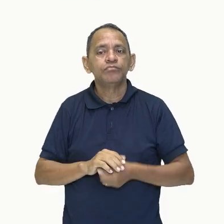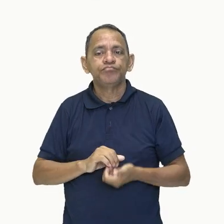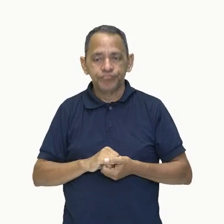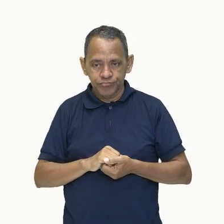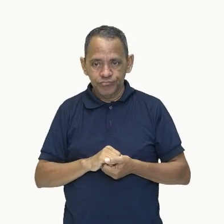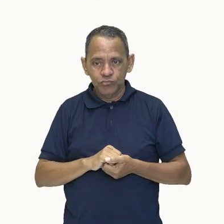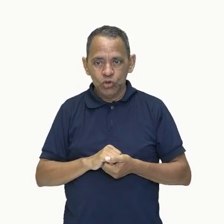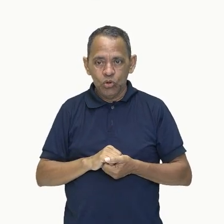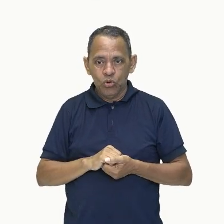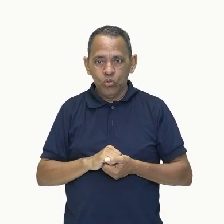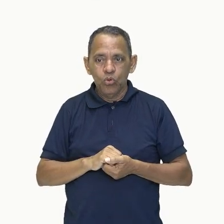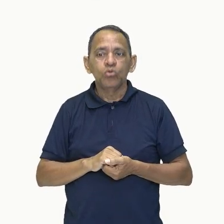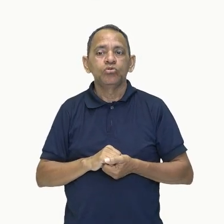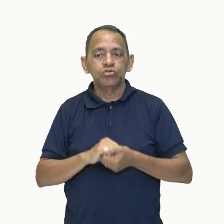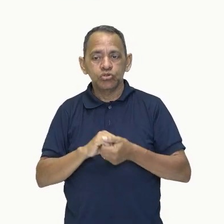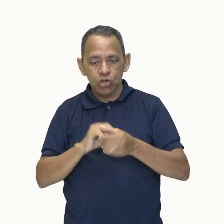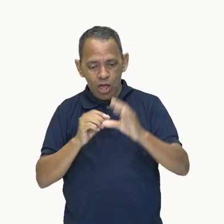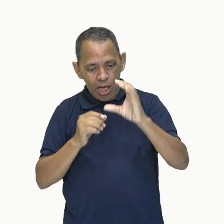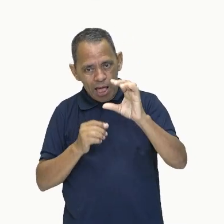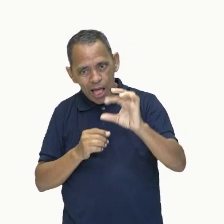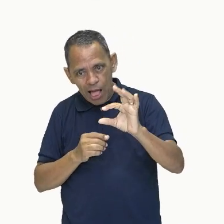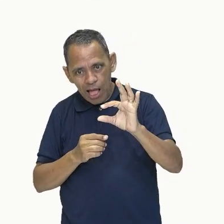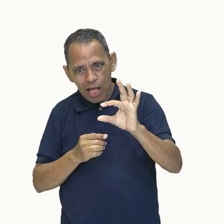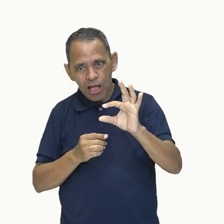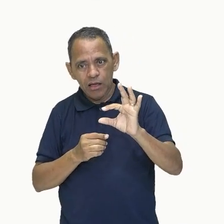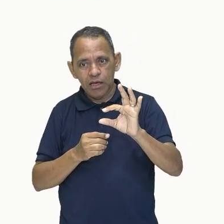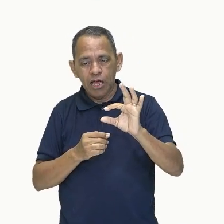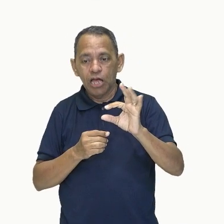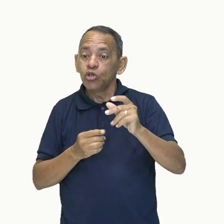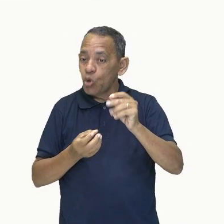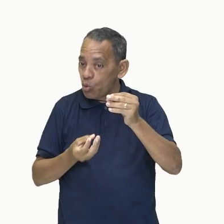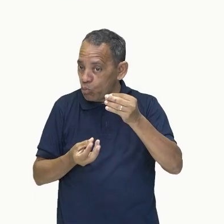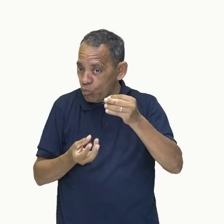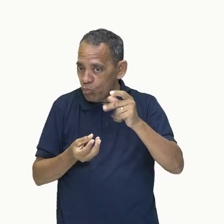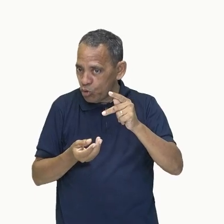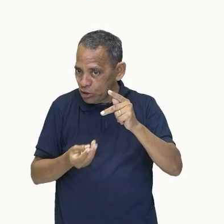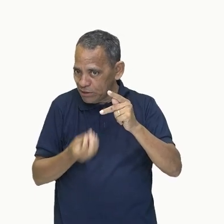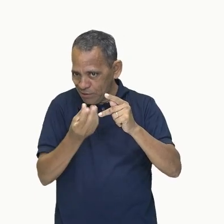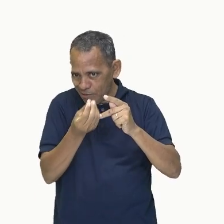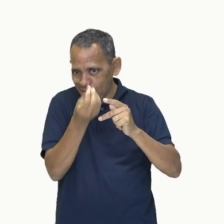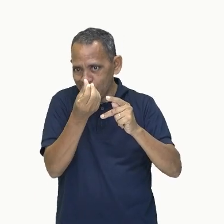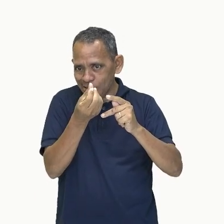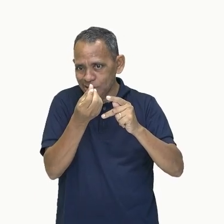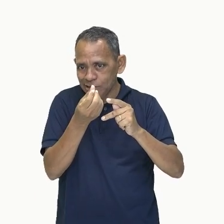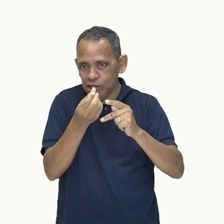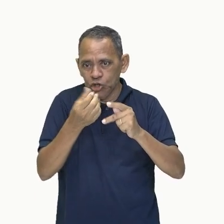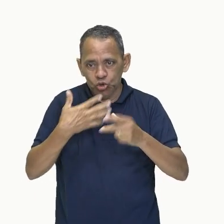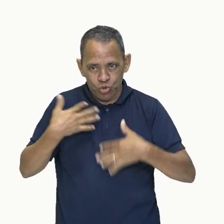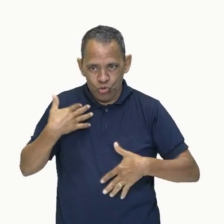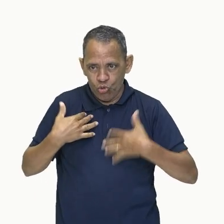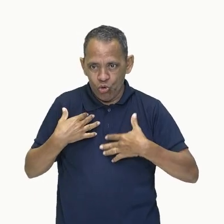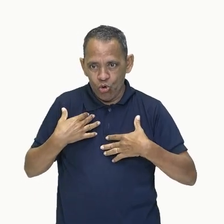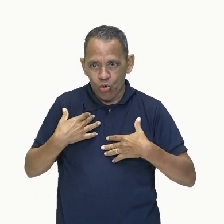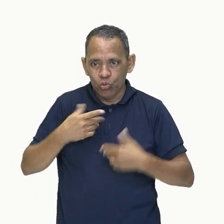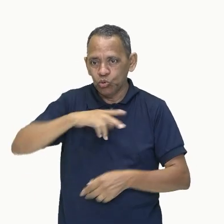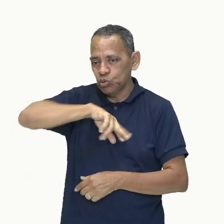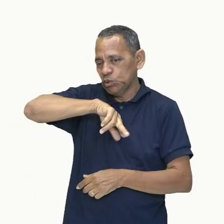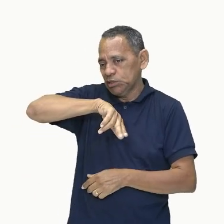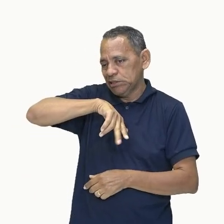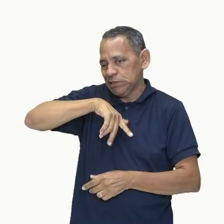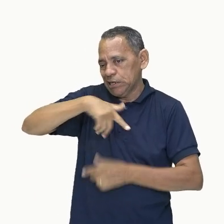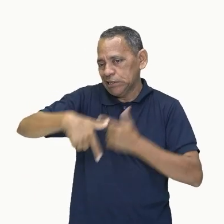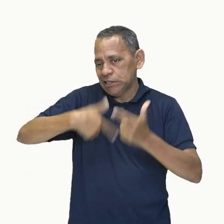aminoácidos no seu corpo, os aminoácidos, as proteínas enzimáticas, elas não estão trabalhando com